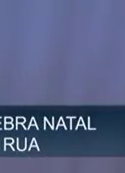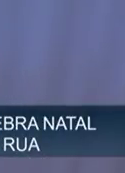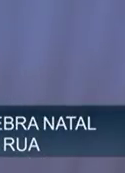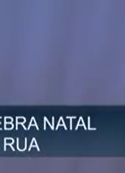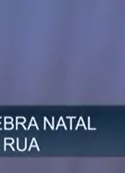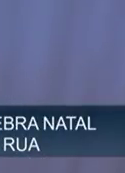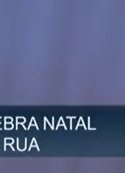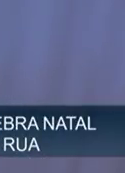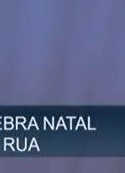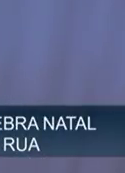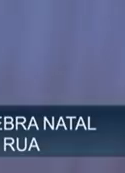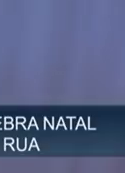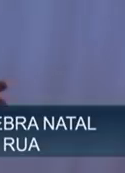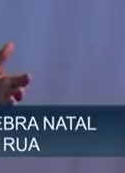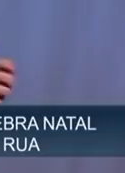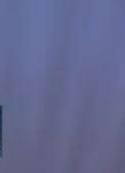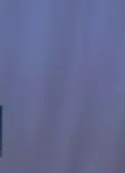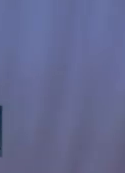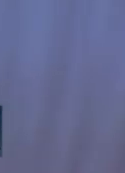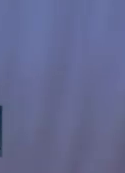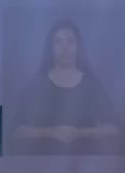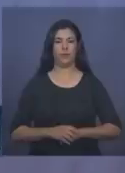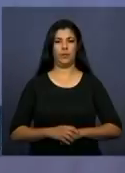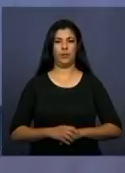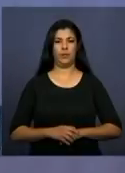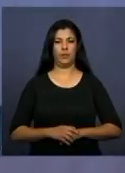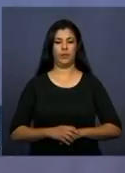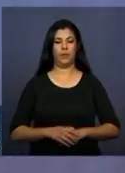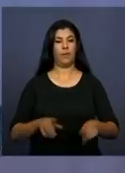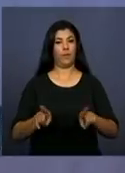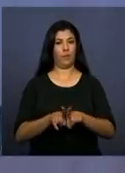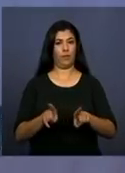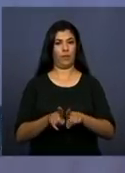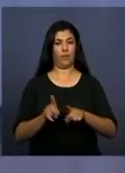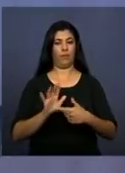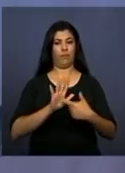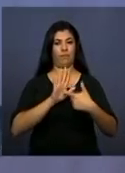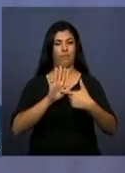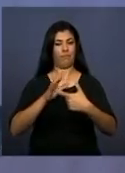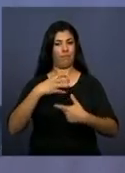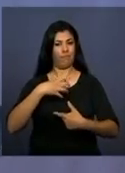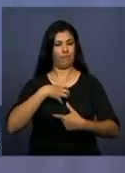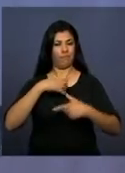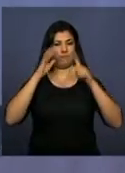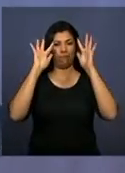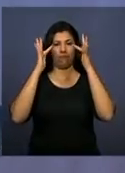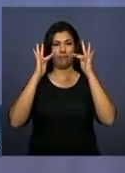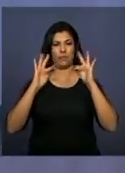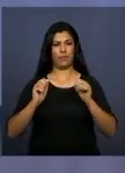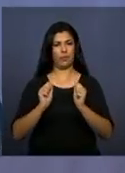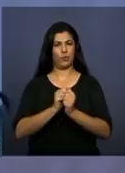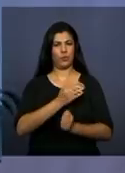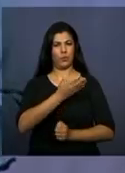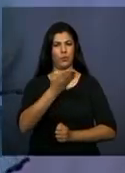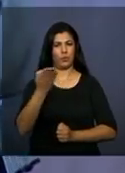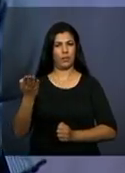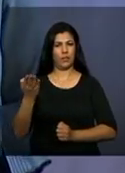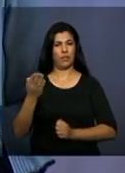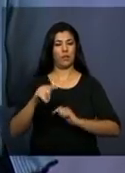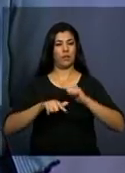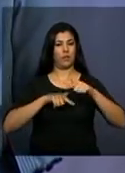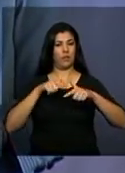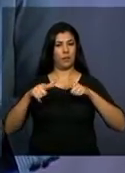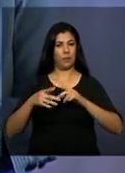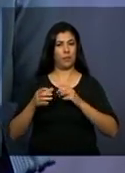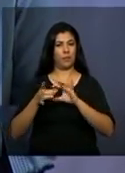que eu fiquei muito feliz e nós temos de fazer um trabalho junto às prefeituras. As